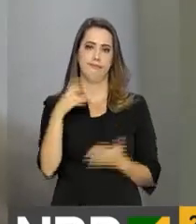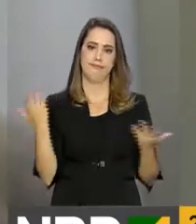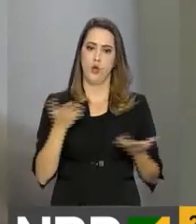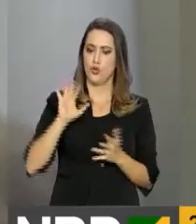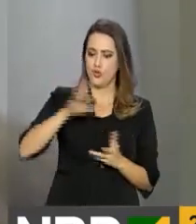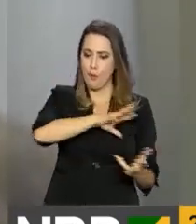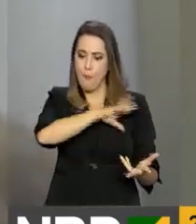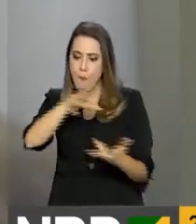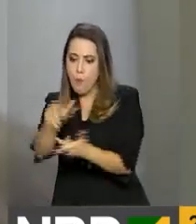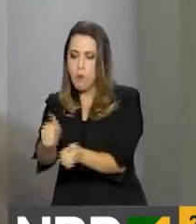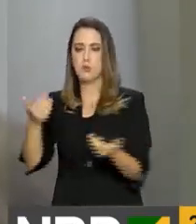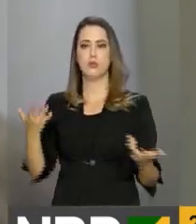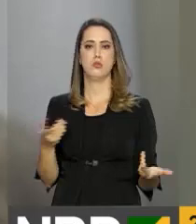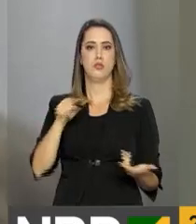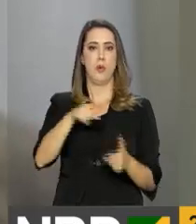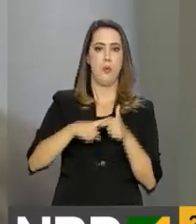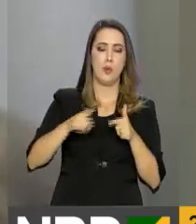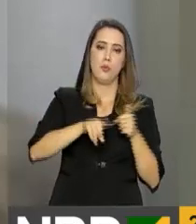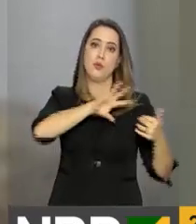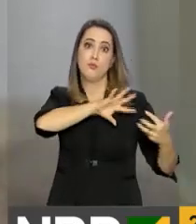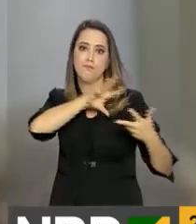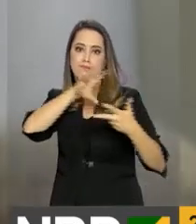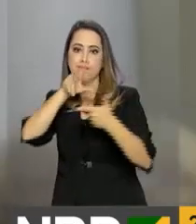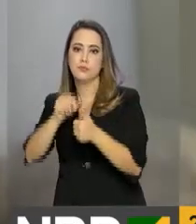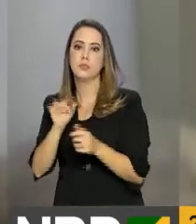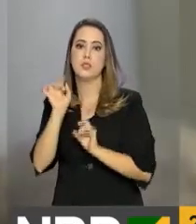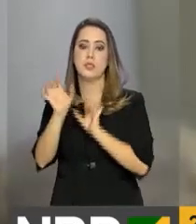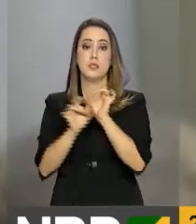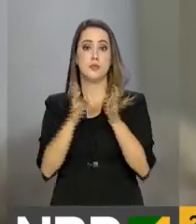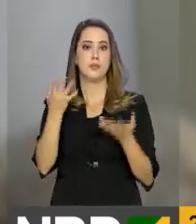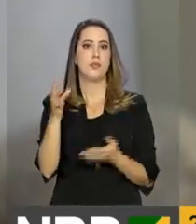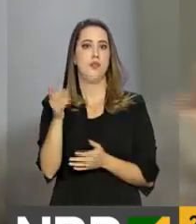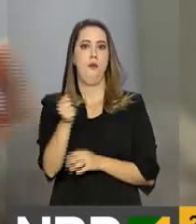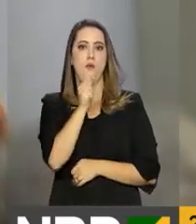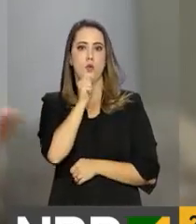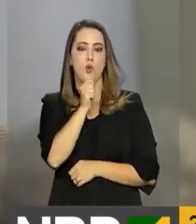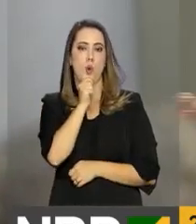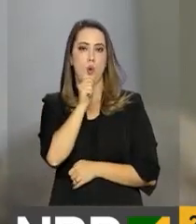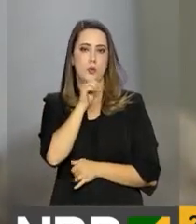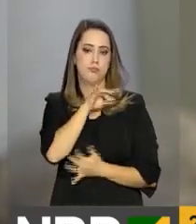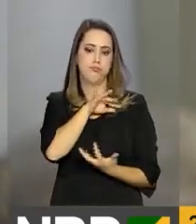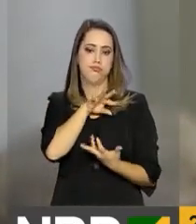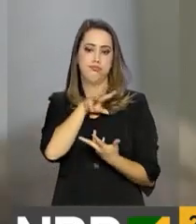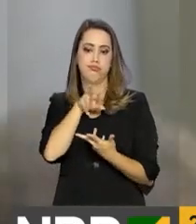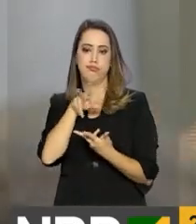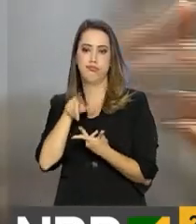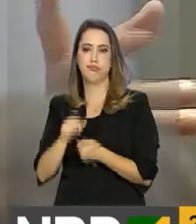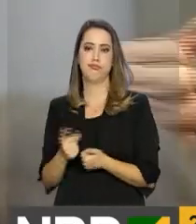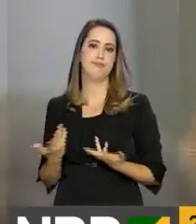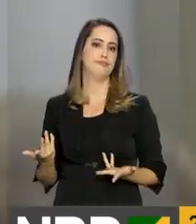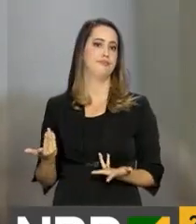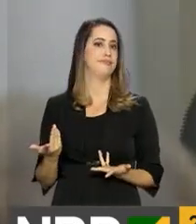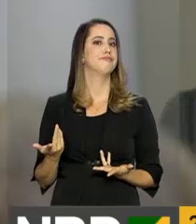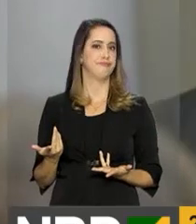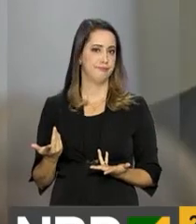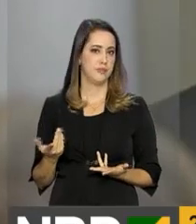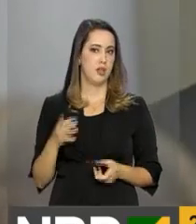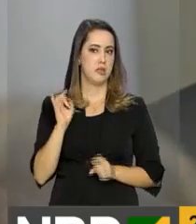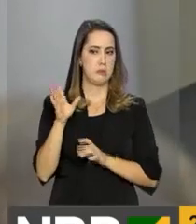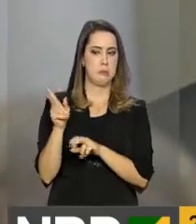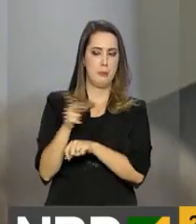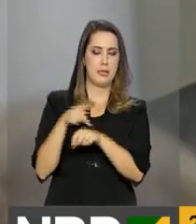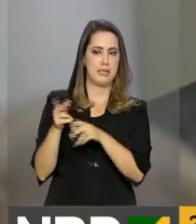transnacionalizaram. Passaram a ser problemas, especialmente tocante à droga, que alcança os outros países, especialmente os